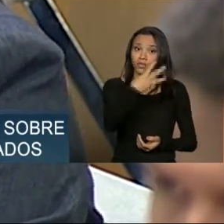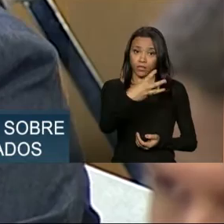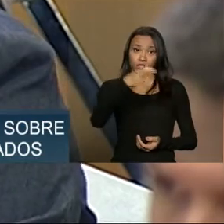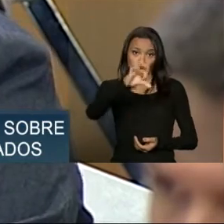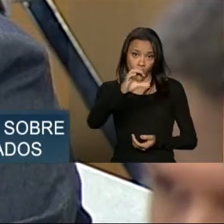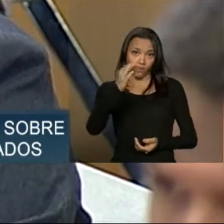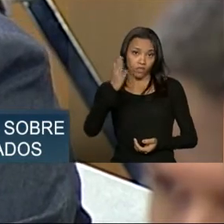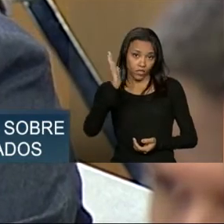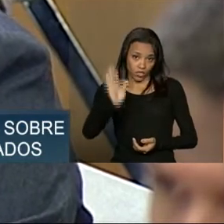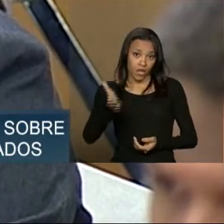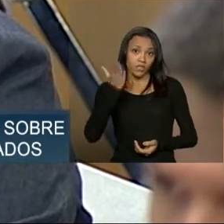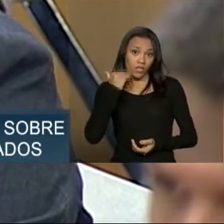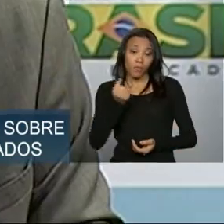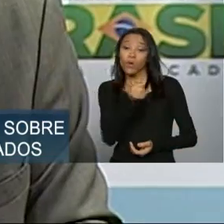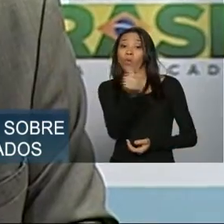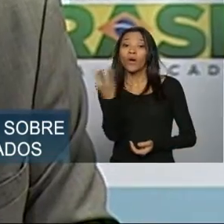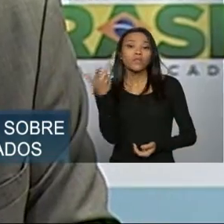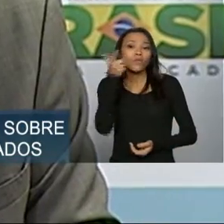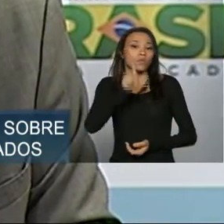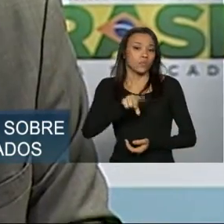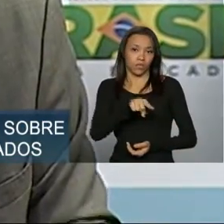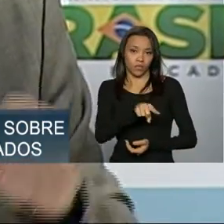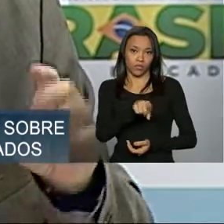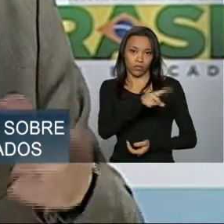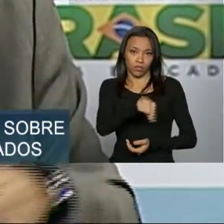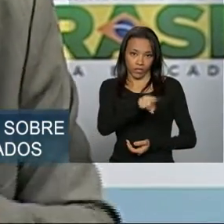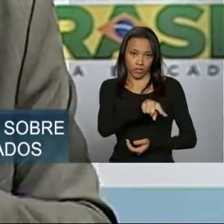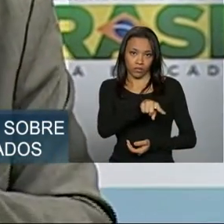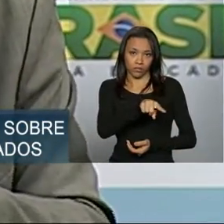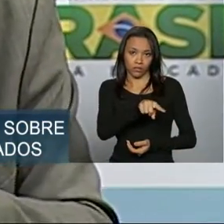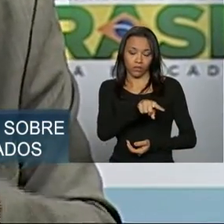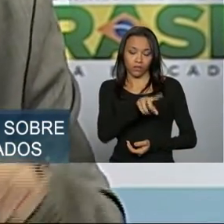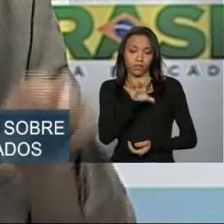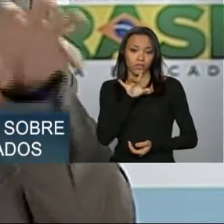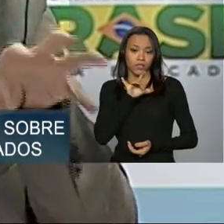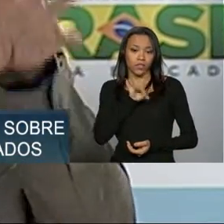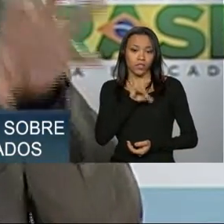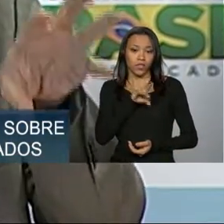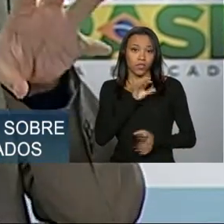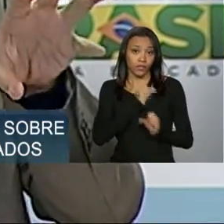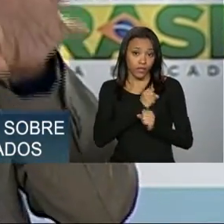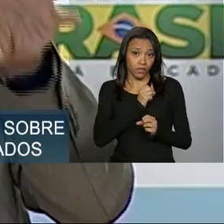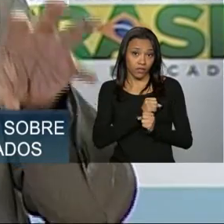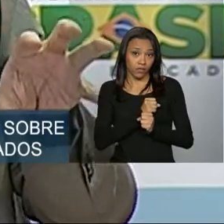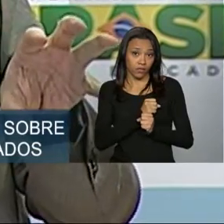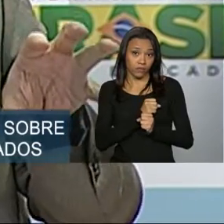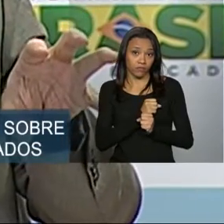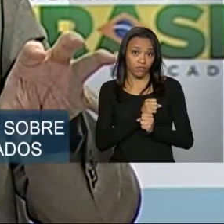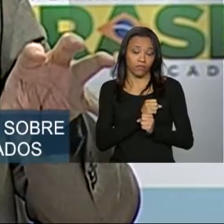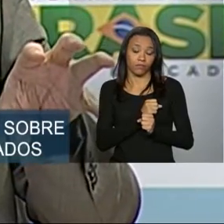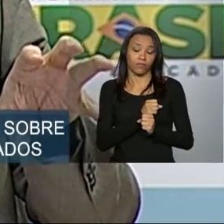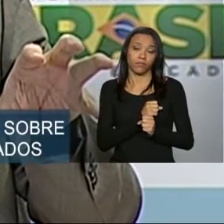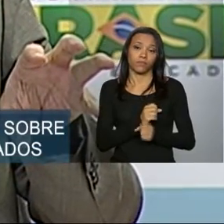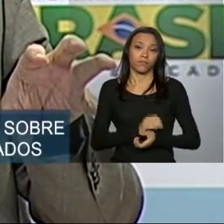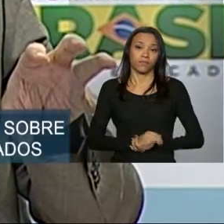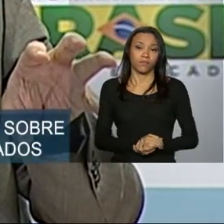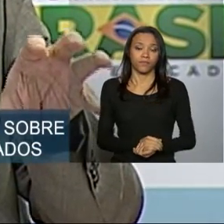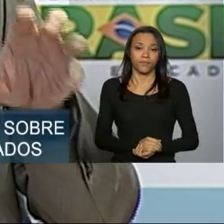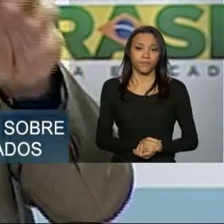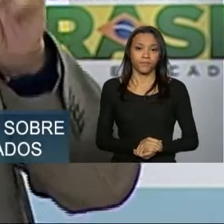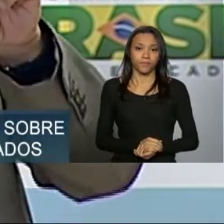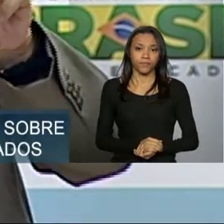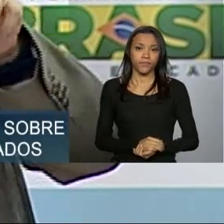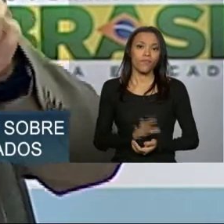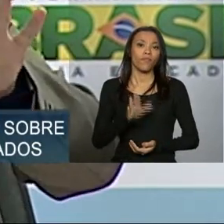têm quantos não atingiram? Claro, claro, sim. Quantos são? Não, só tem que fazer as contas, porque aqui nós quebramos por categoria. Tá